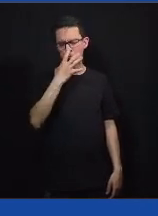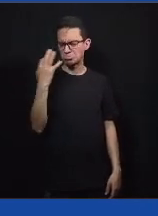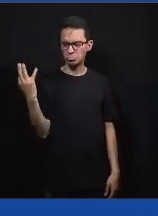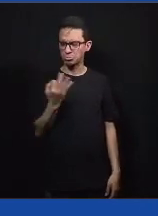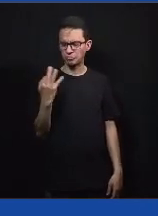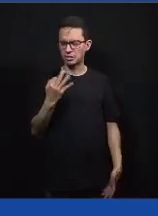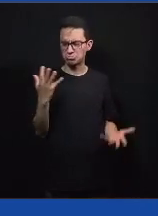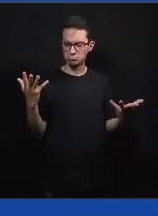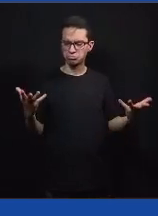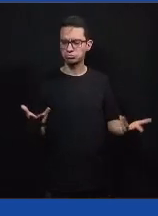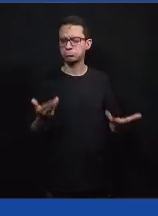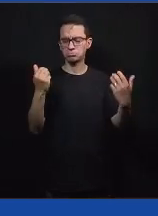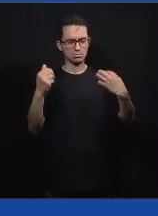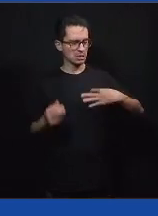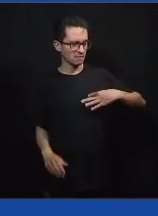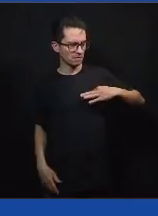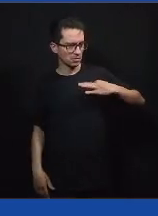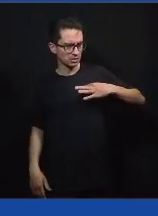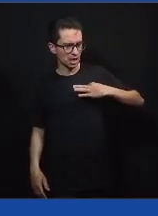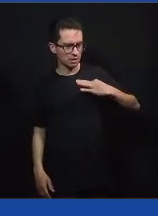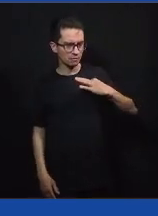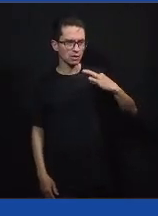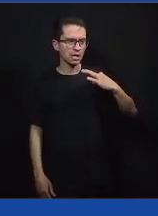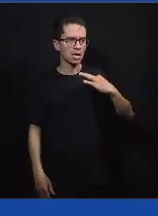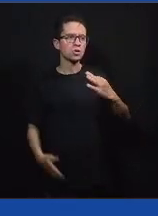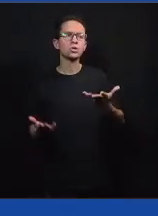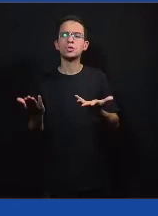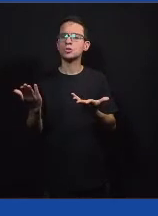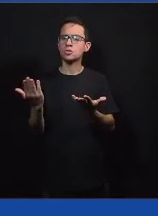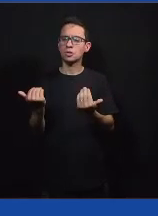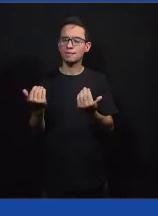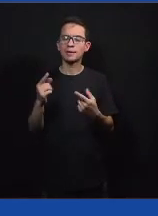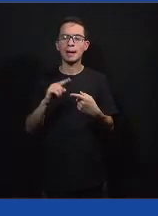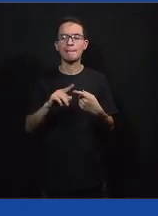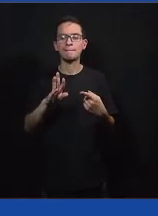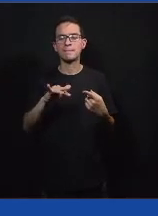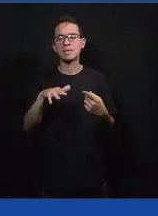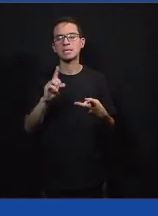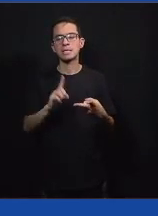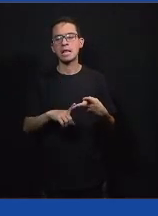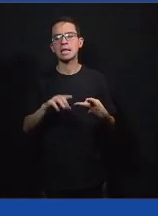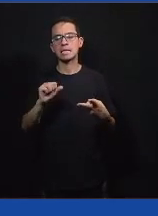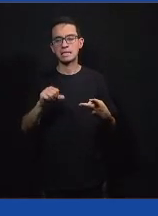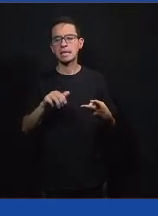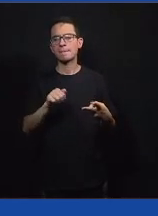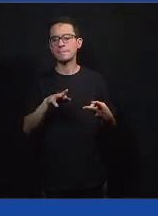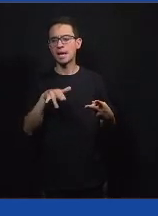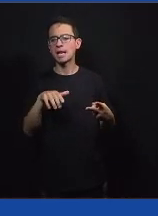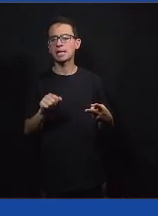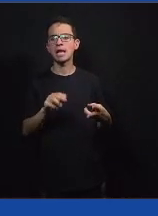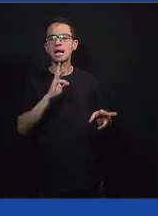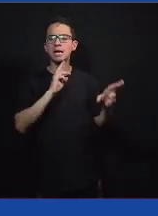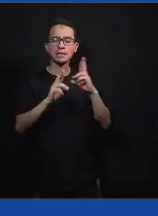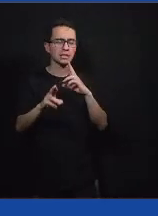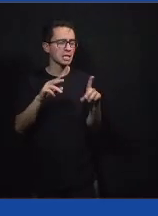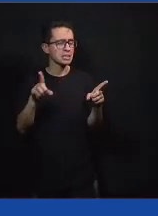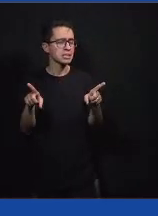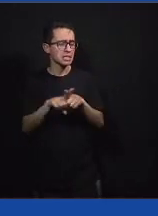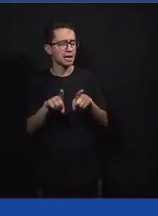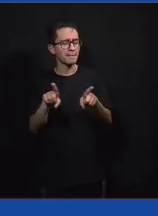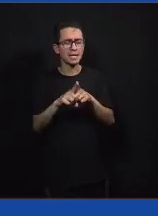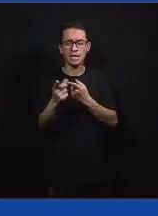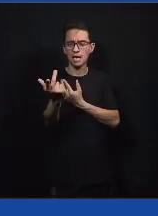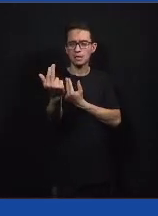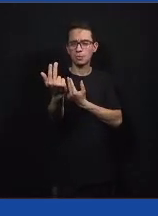experiência de voluntariado jovem é Patrícia e Samara também dando Parabéns pelos resultados Ana Maria também